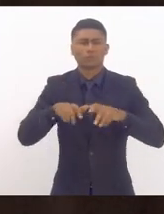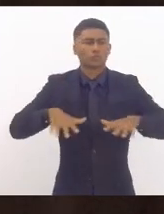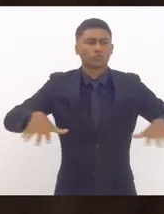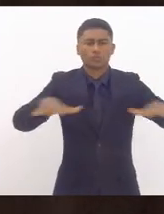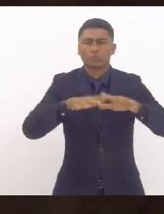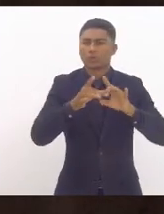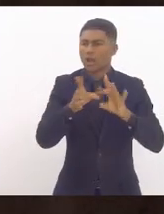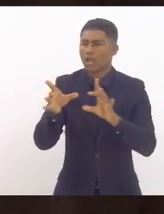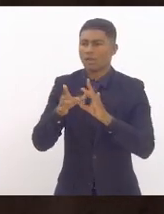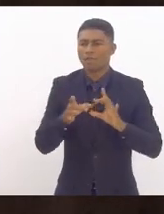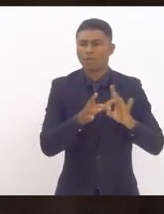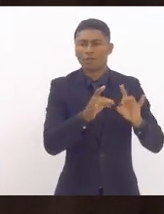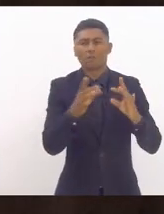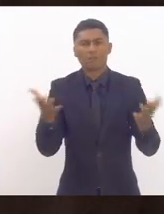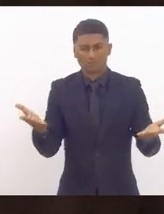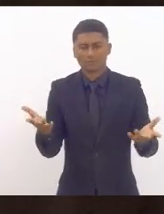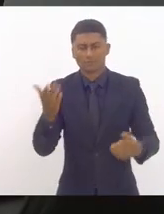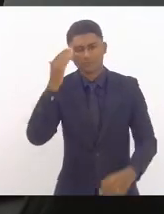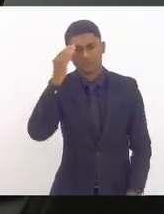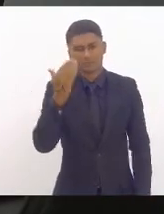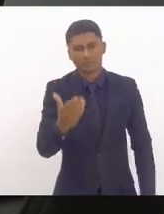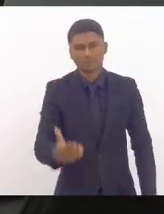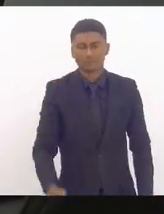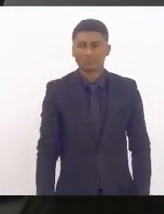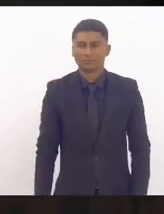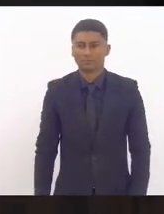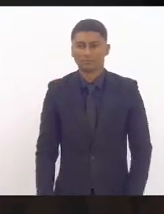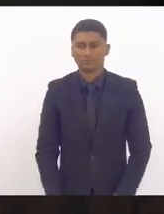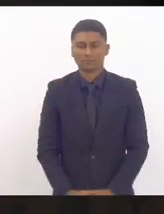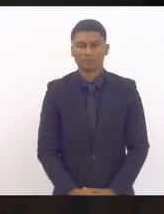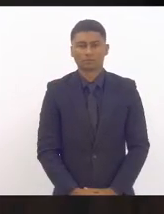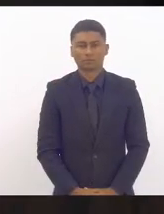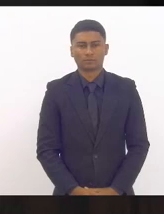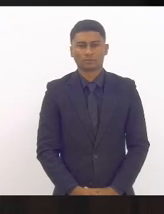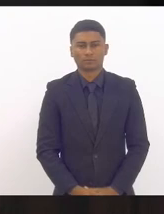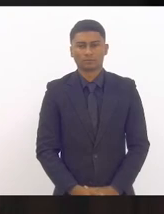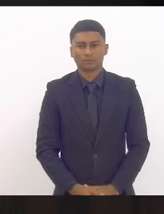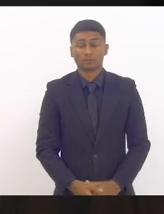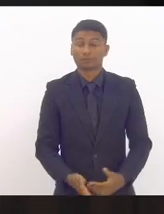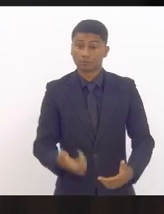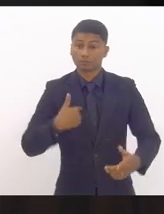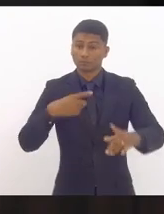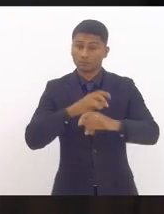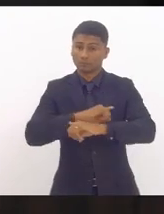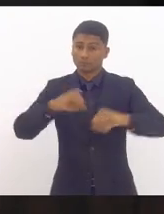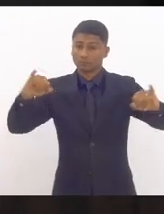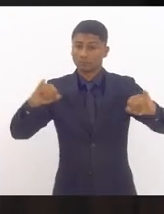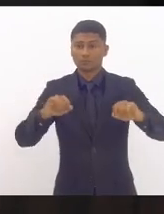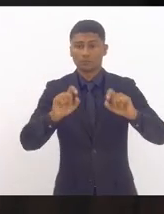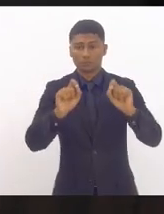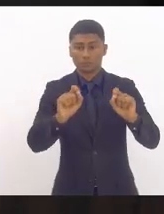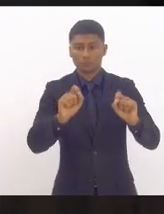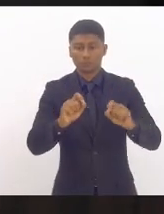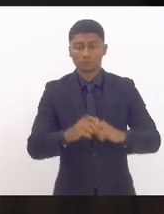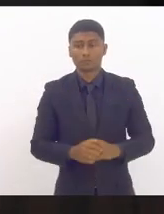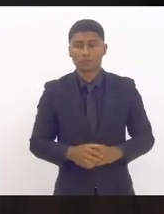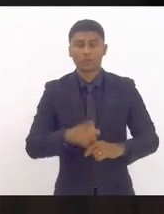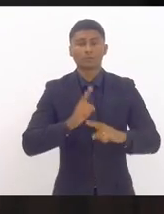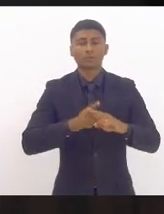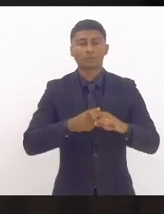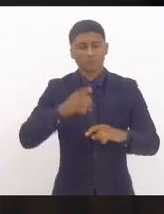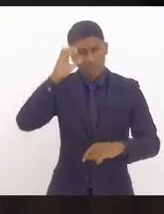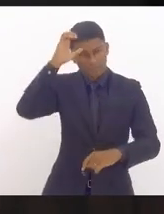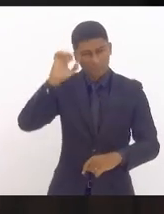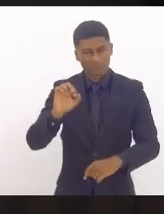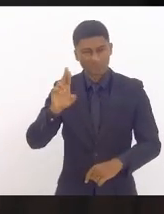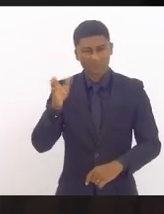do Rio de Janeiro. Muito obrigada, senhor presidente. Eu vou chamar os trabalhos à ordem, que, segundo a deputada Tia Ju,